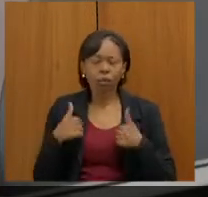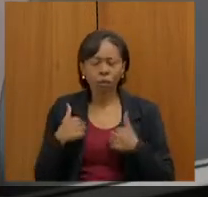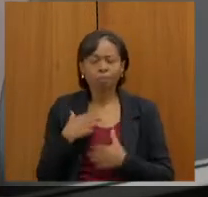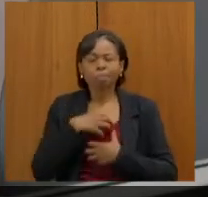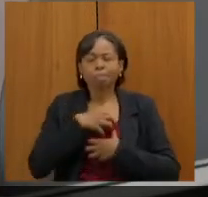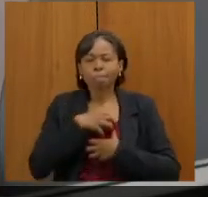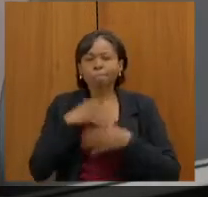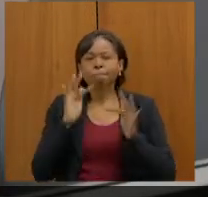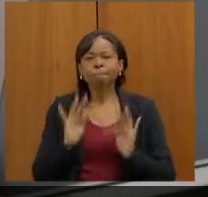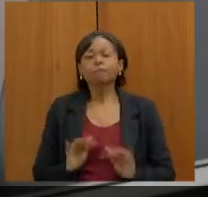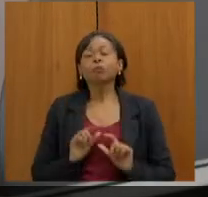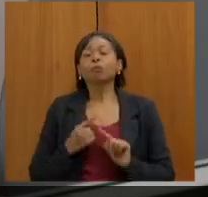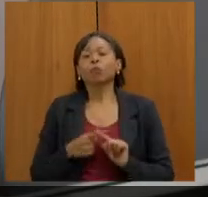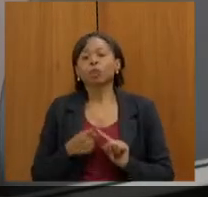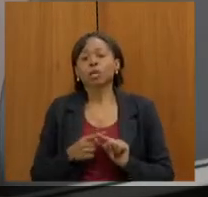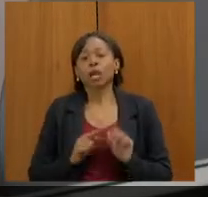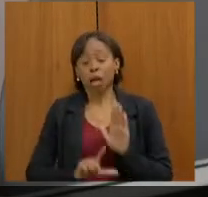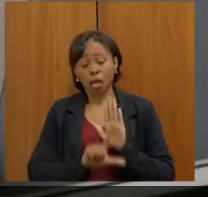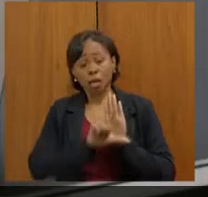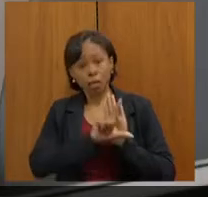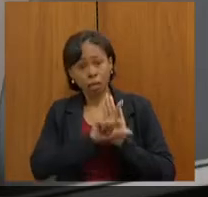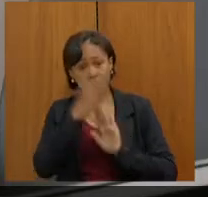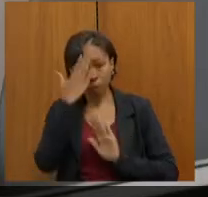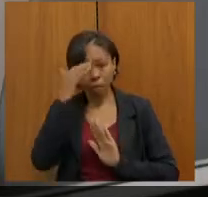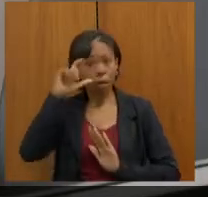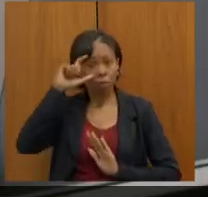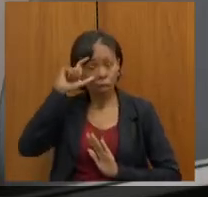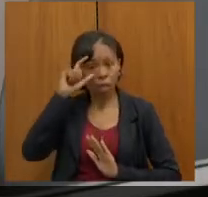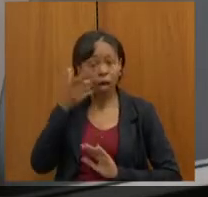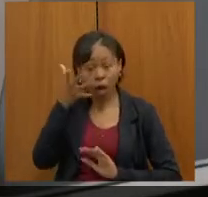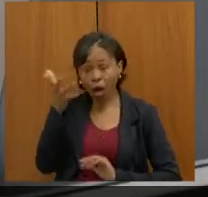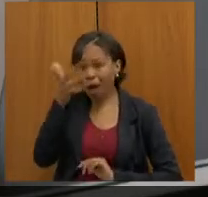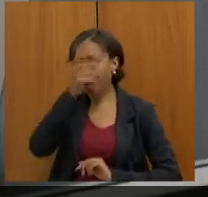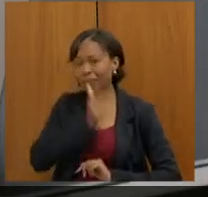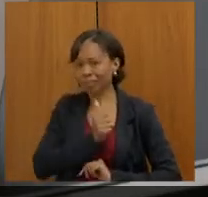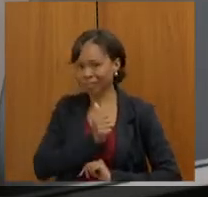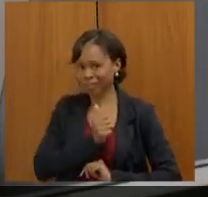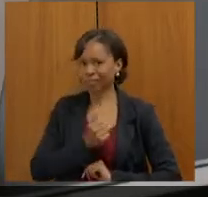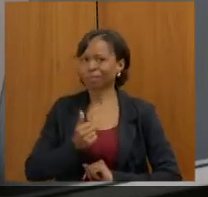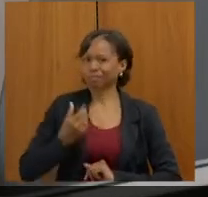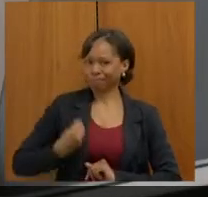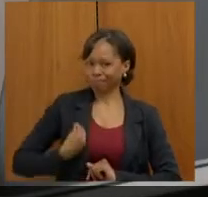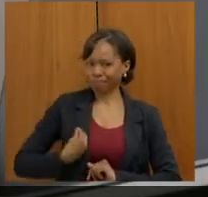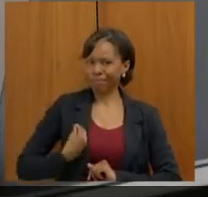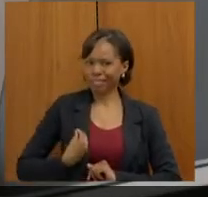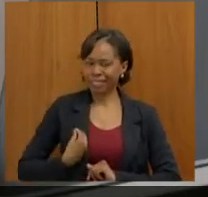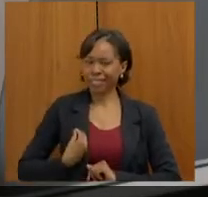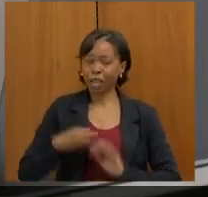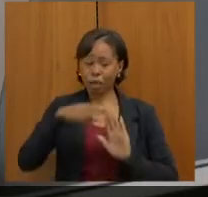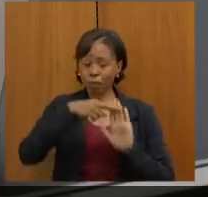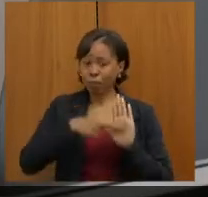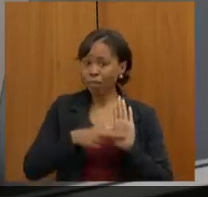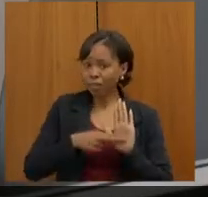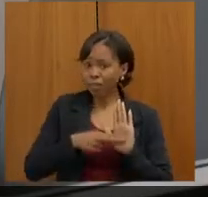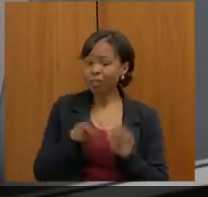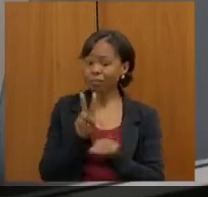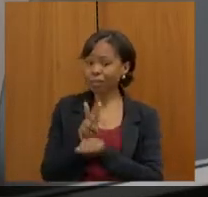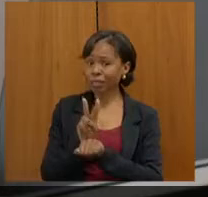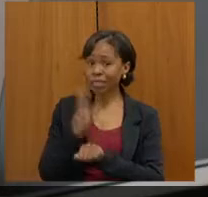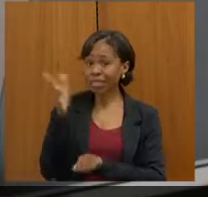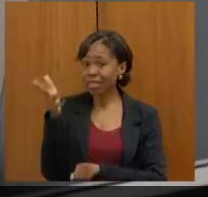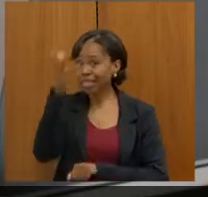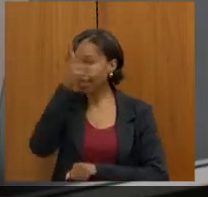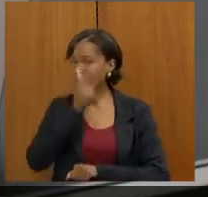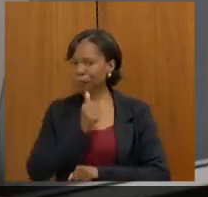Penha ela salva-vidas as medidas protetivas ela salva-vidas e por essa razão a conscientização